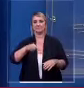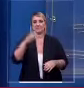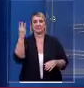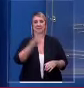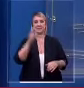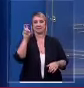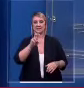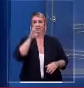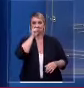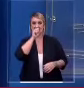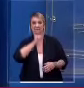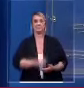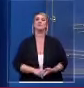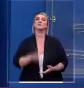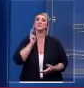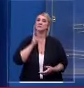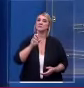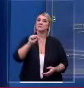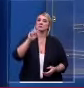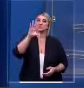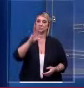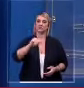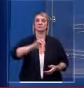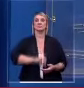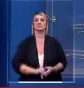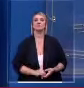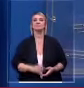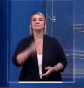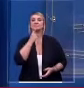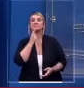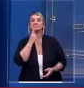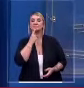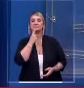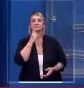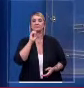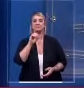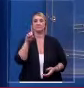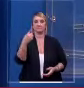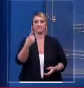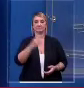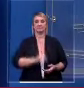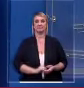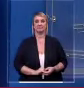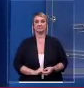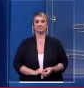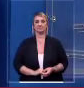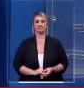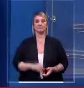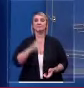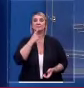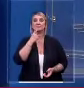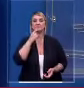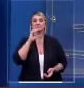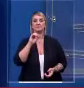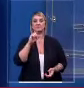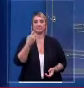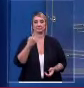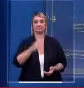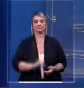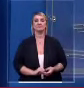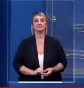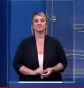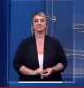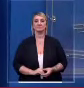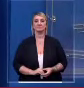terças, quintas e sábados, sempre às 8 da noite. Bola vermelha, número 01. Vermelha,